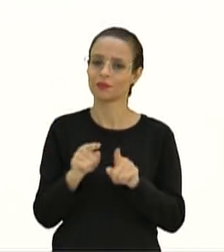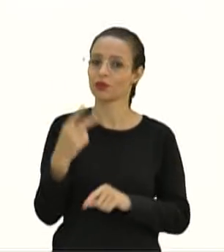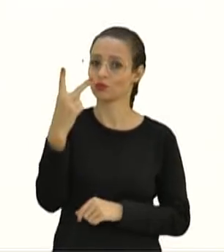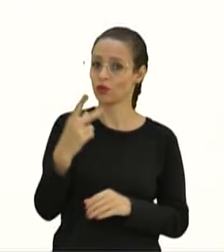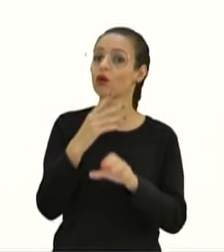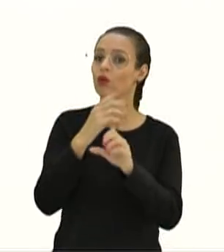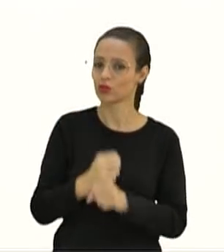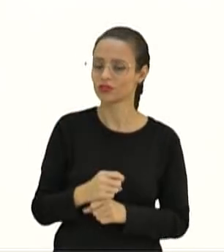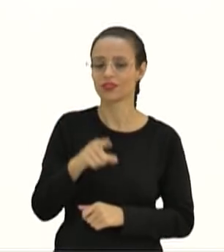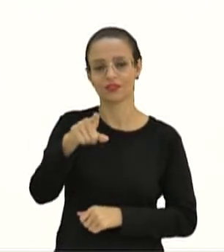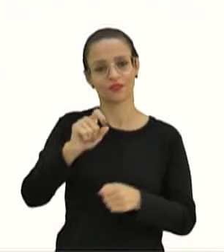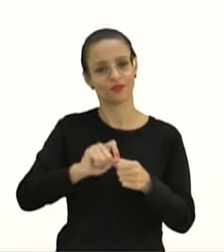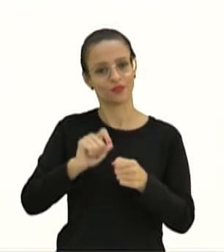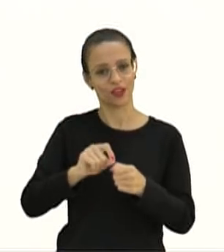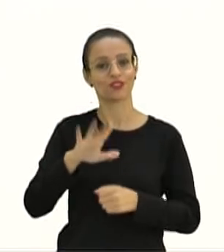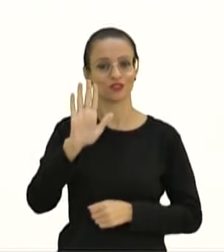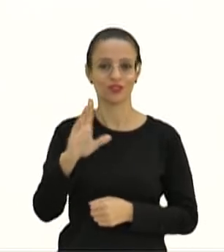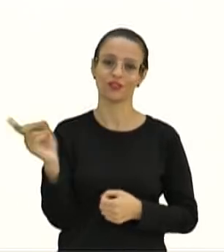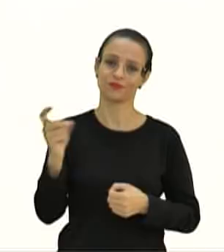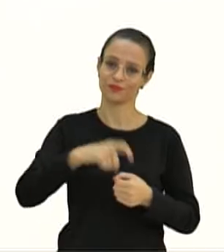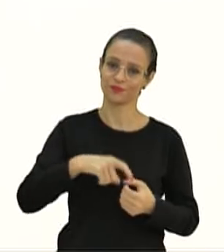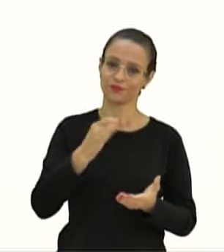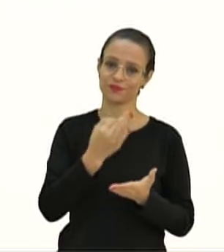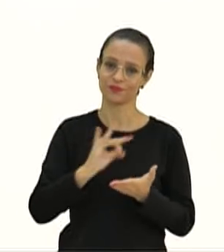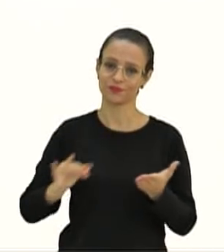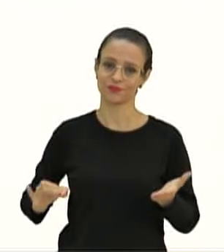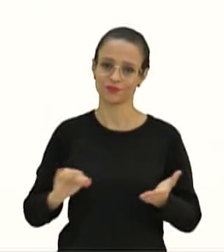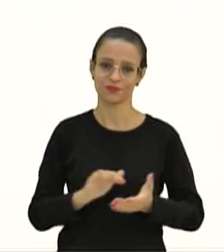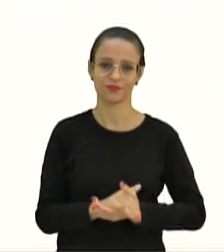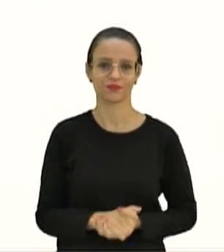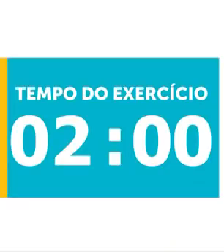contas, hein? Façam aí, daqui a pouco a gente corrige.